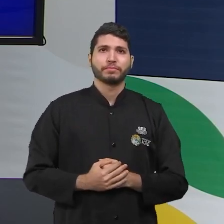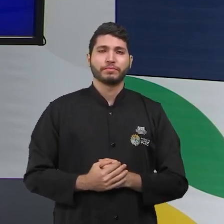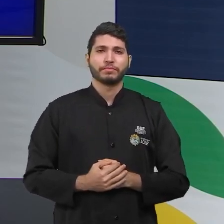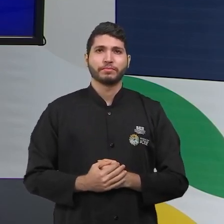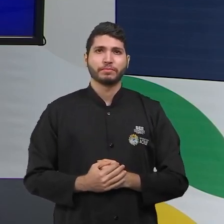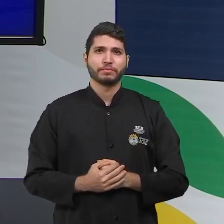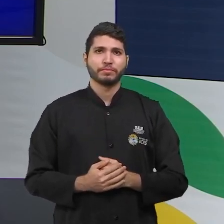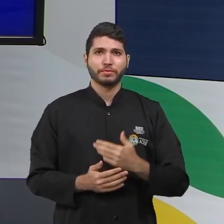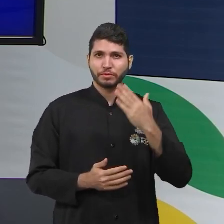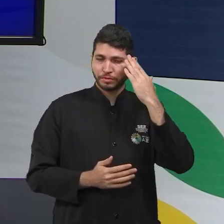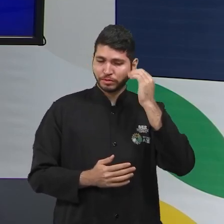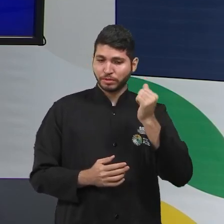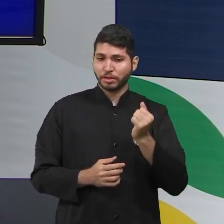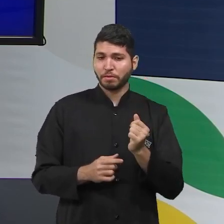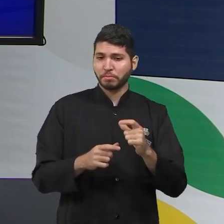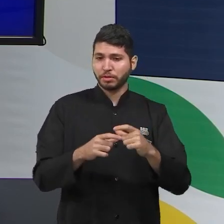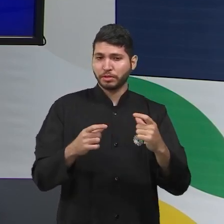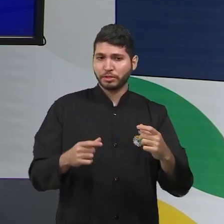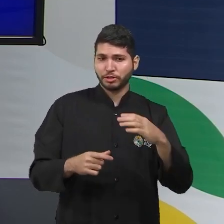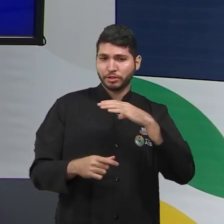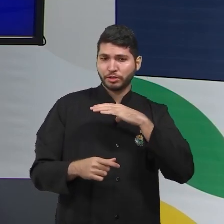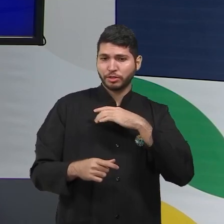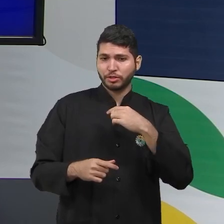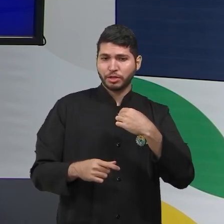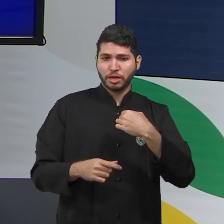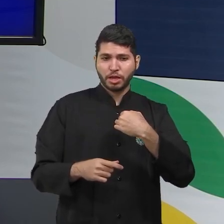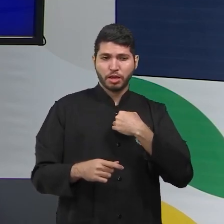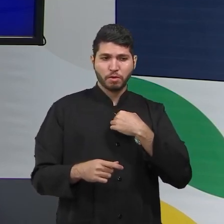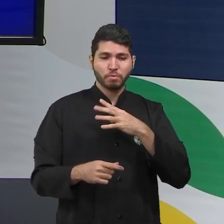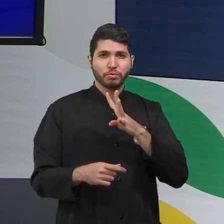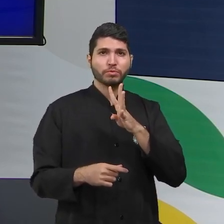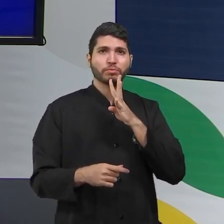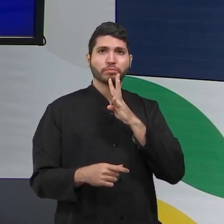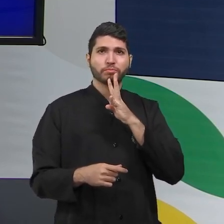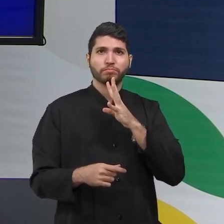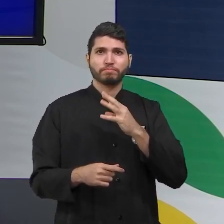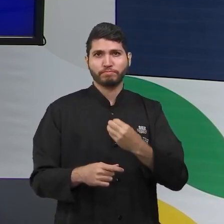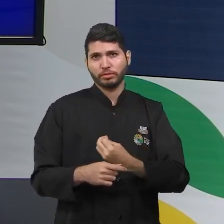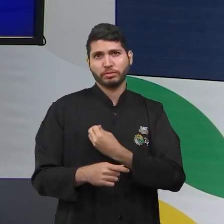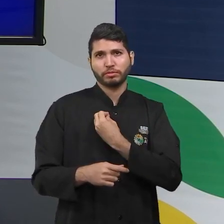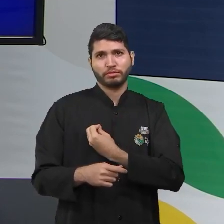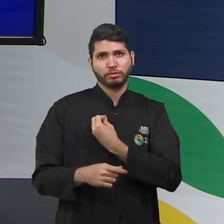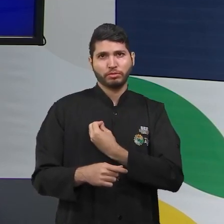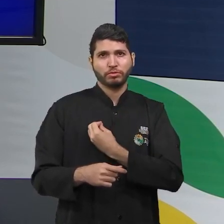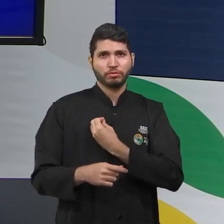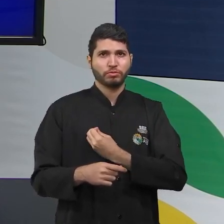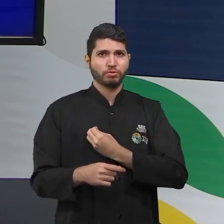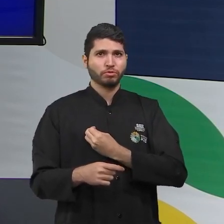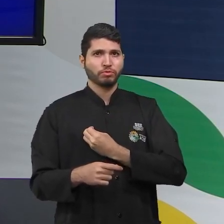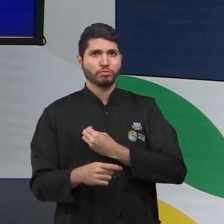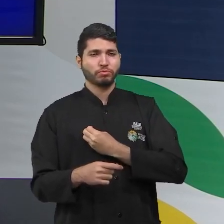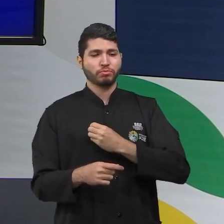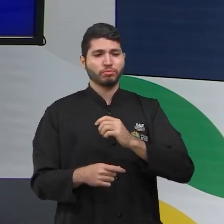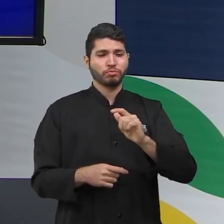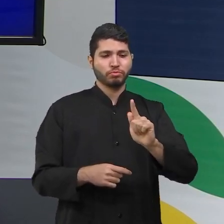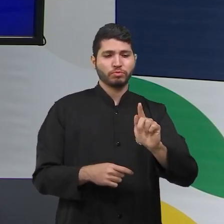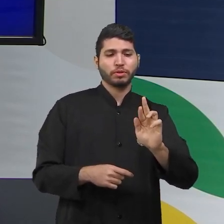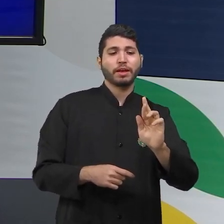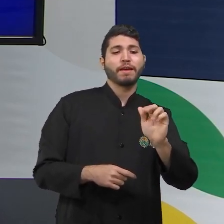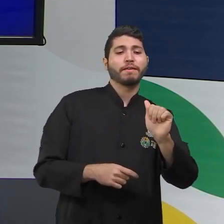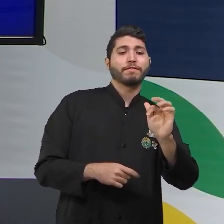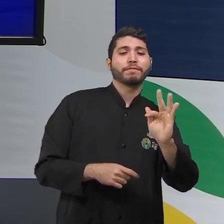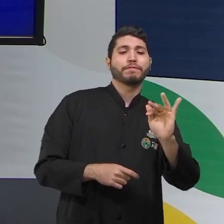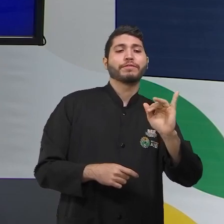das cidades que eu já andei, é muito presente o grafite. Aqui em Rio Branco, por exemplo, a gente tem aqui uma